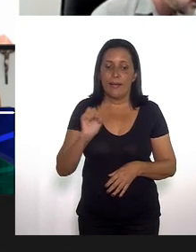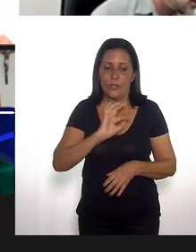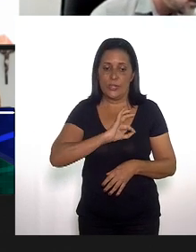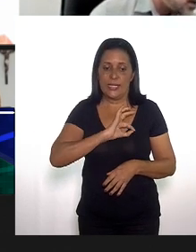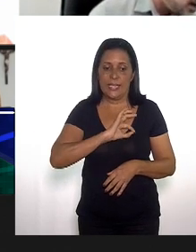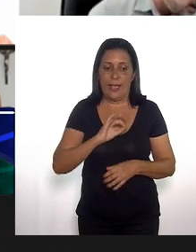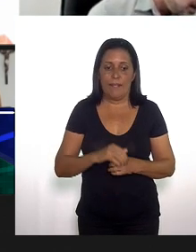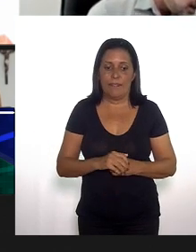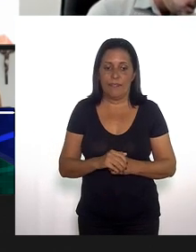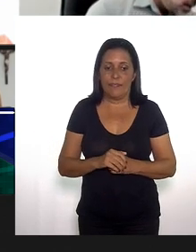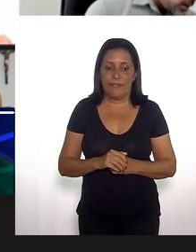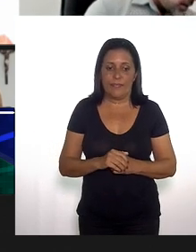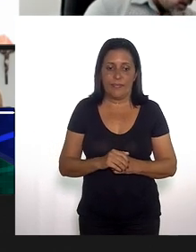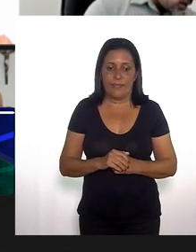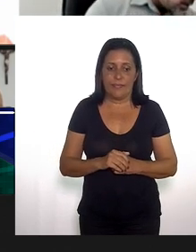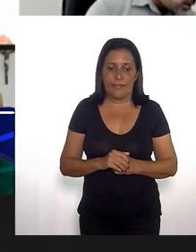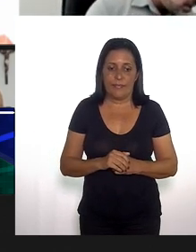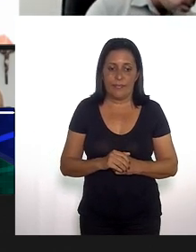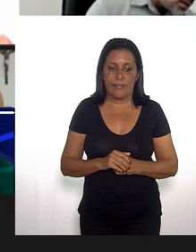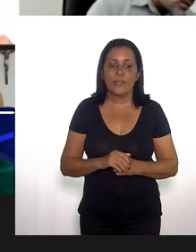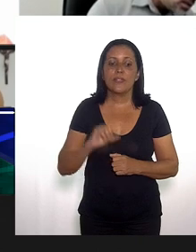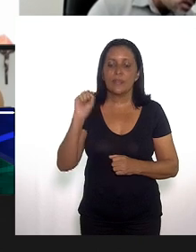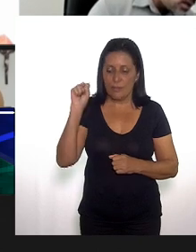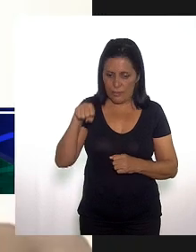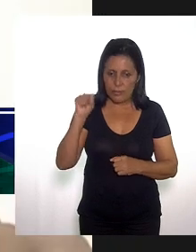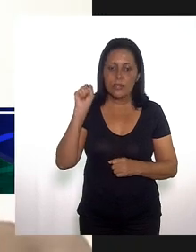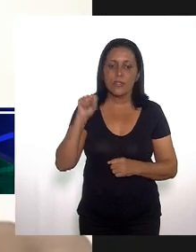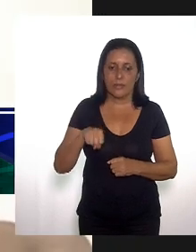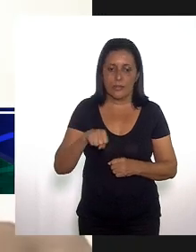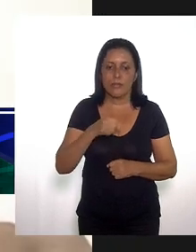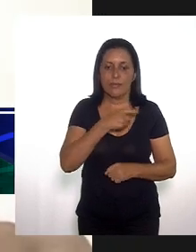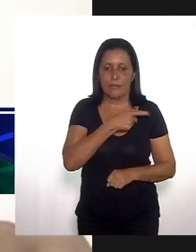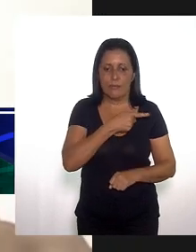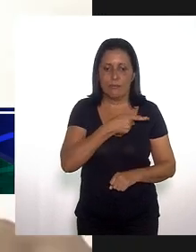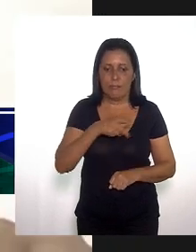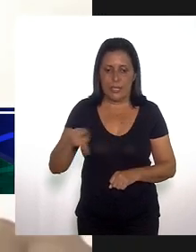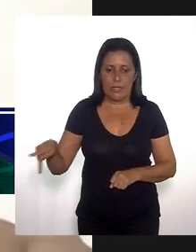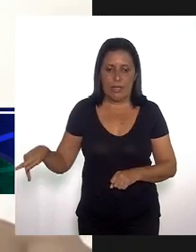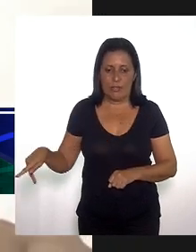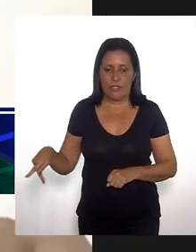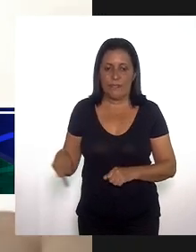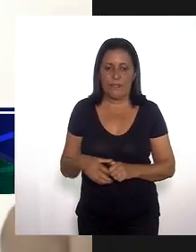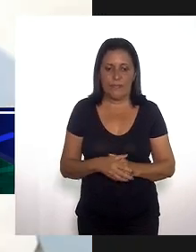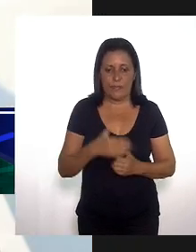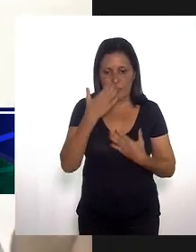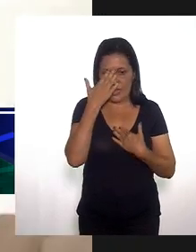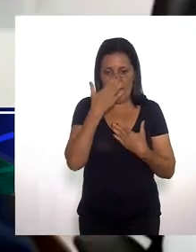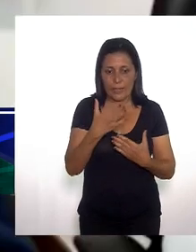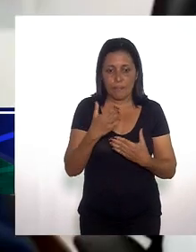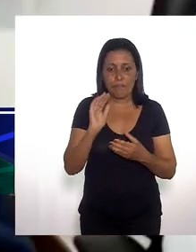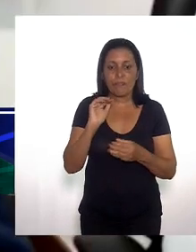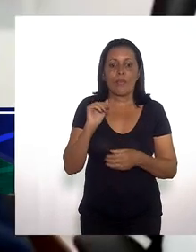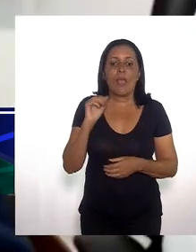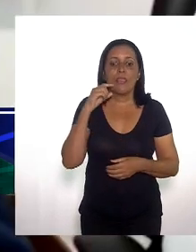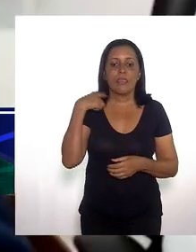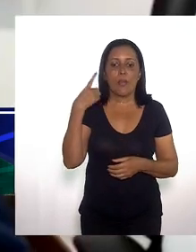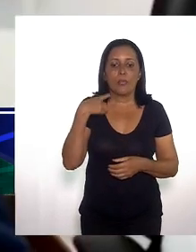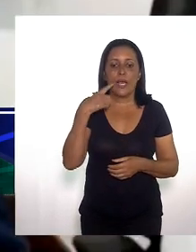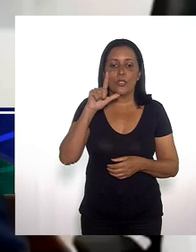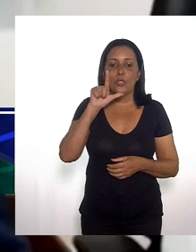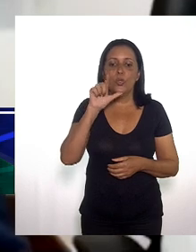Deputada Lucinha. Voto sim, presidente. Obrigado. Deputado Luiz